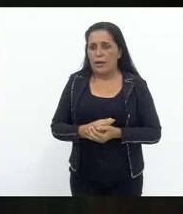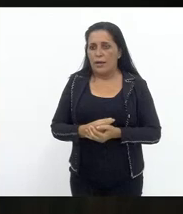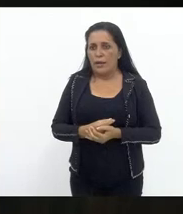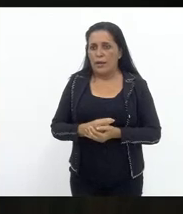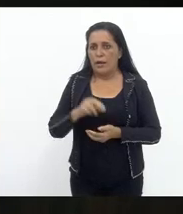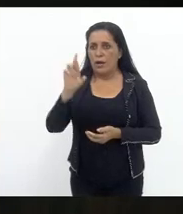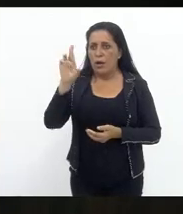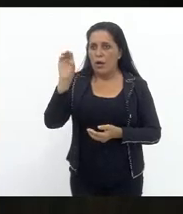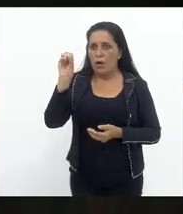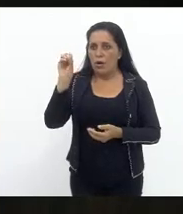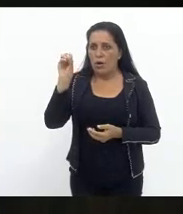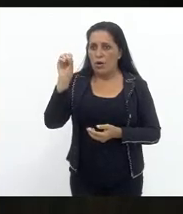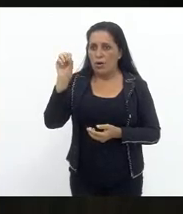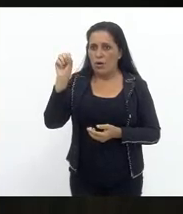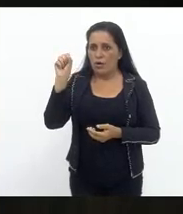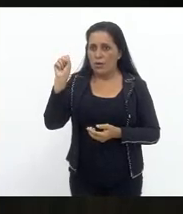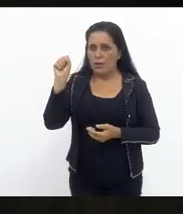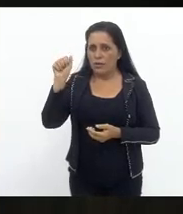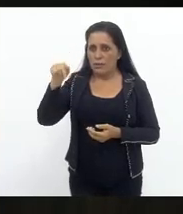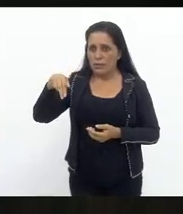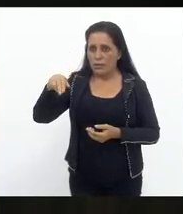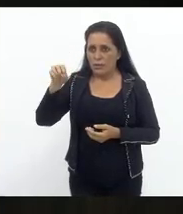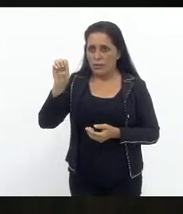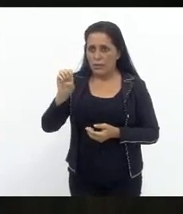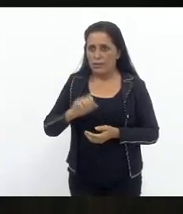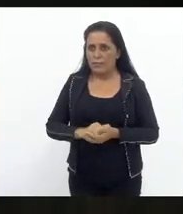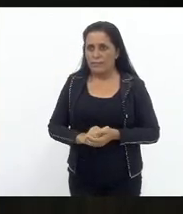deputada Rosane Félix.